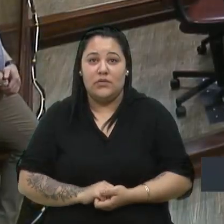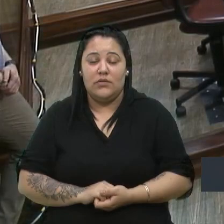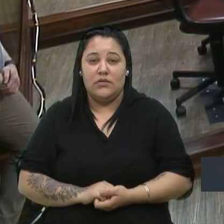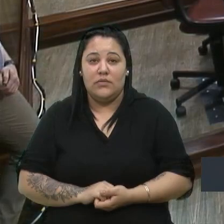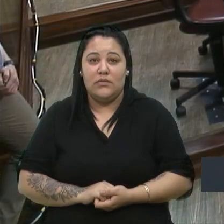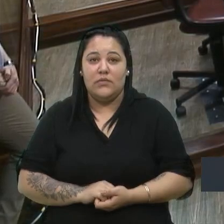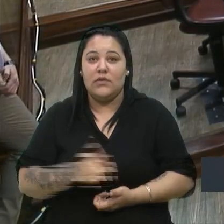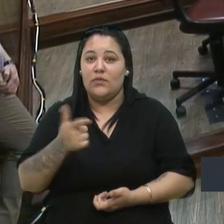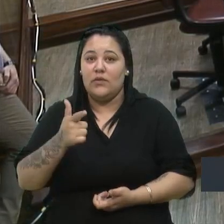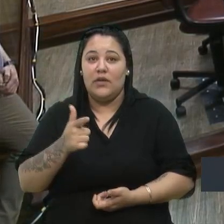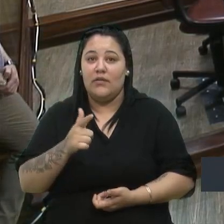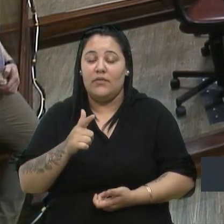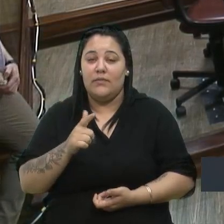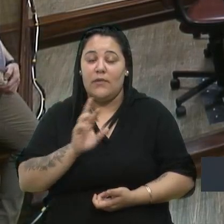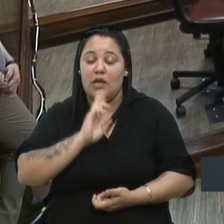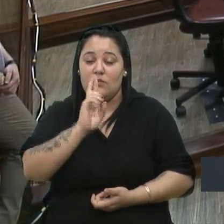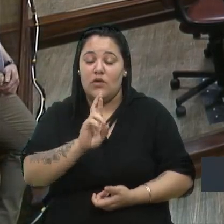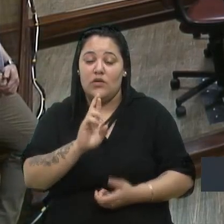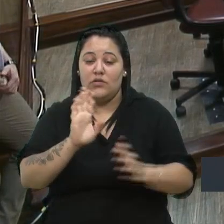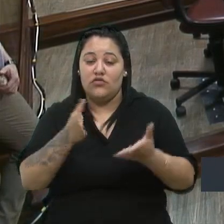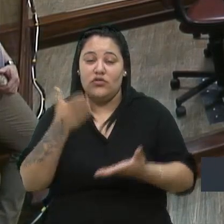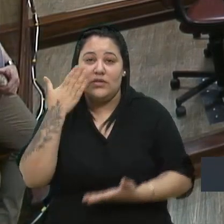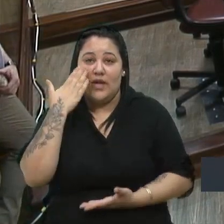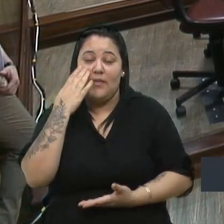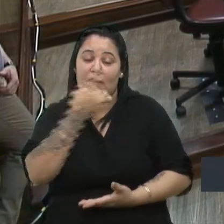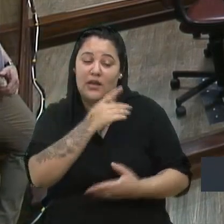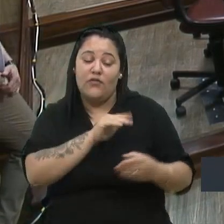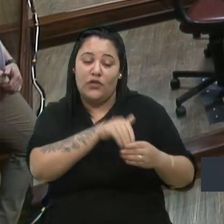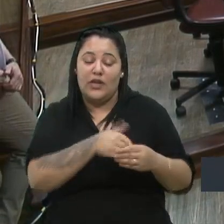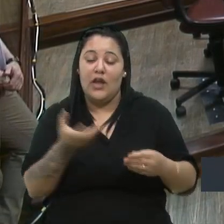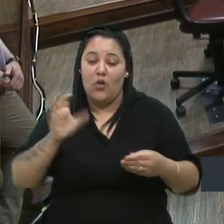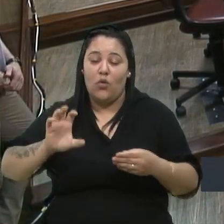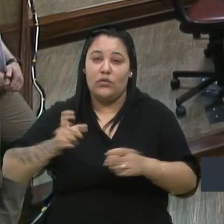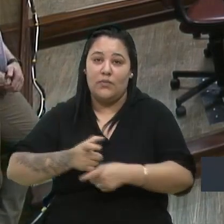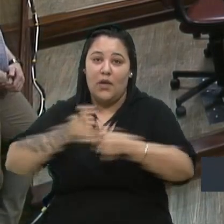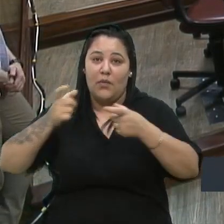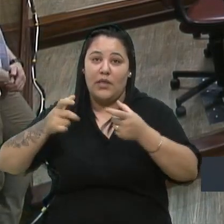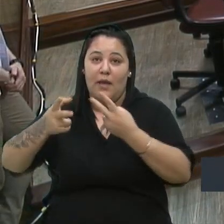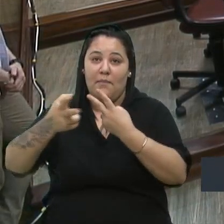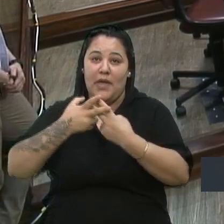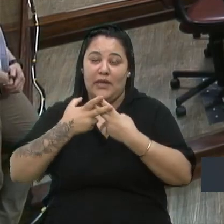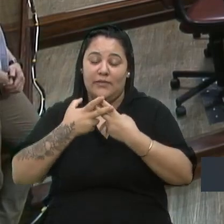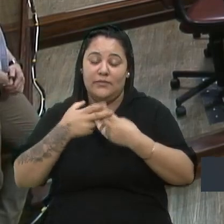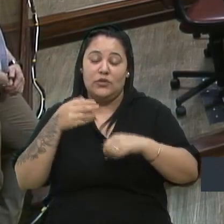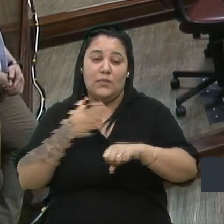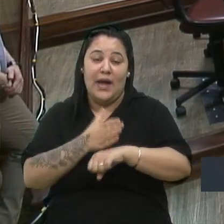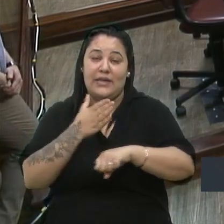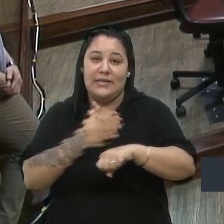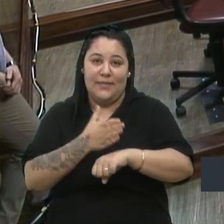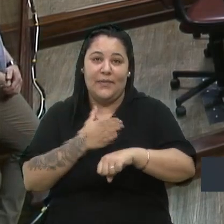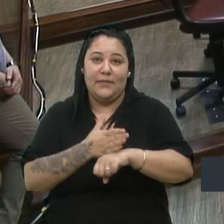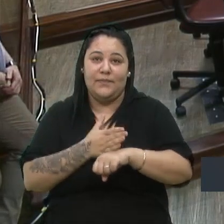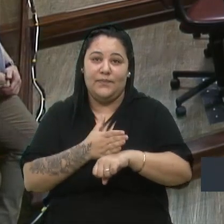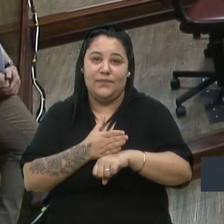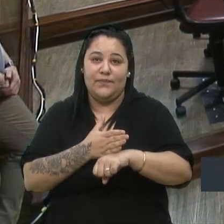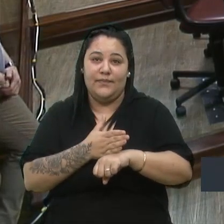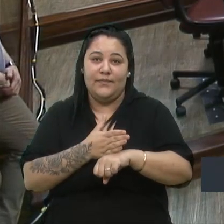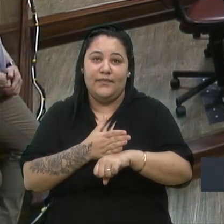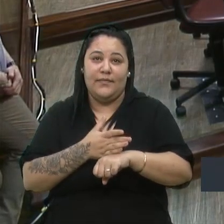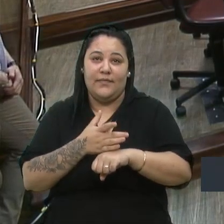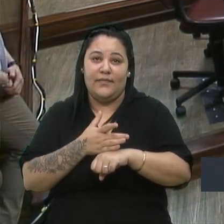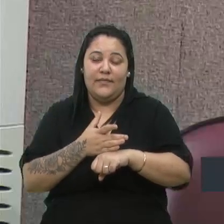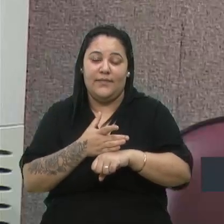sabe a resposta, que é que provavelmente votaria também contra o aumento das penas. Isso aí faz parte, é o modus operandi, tudo